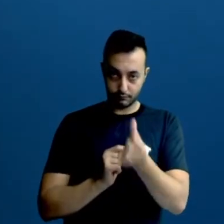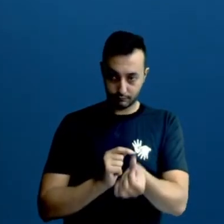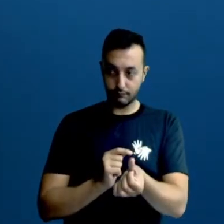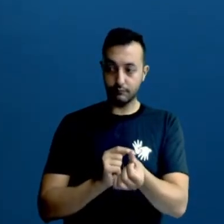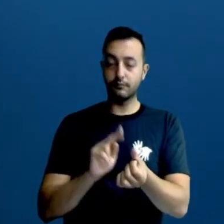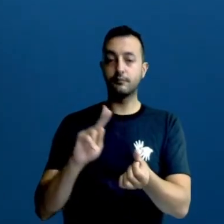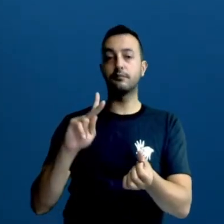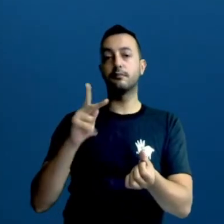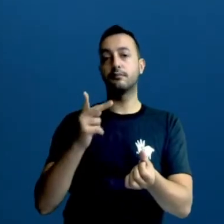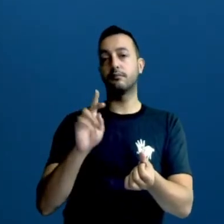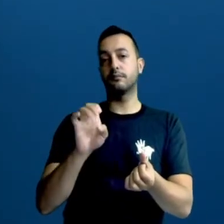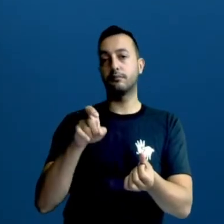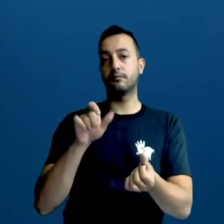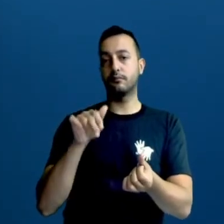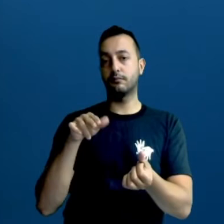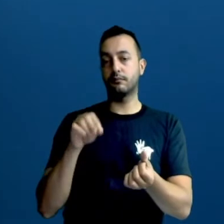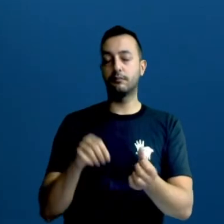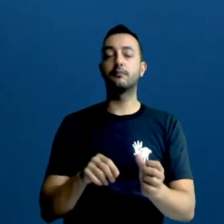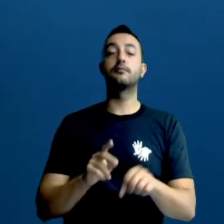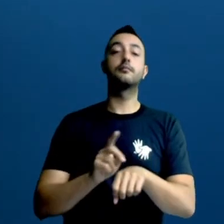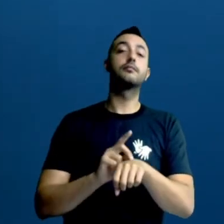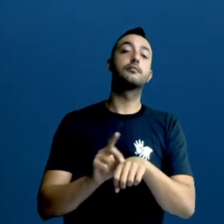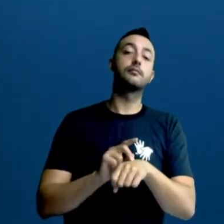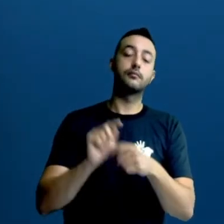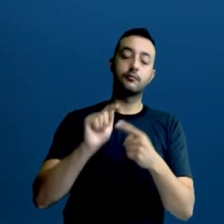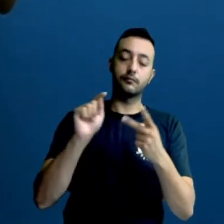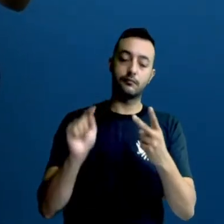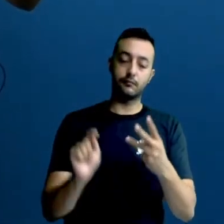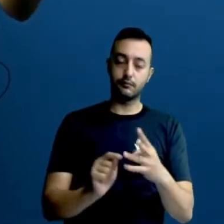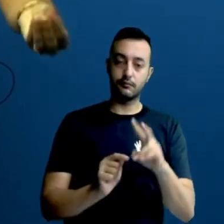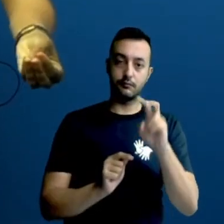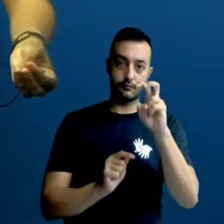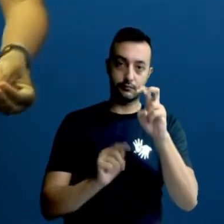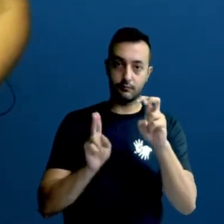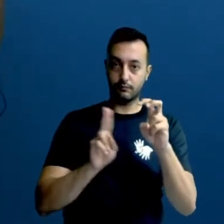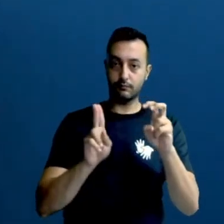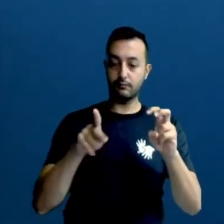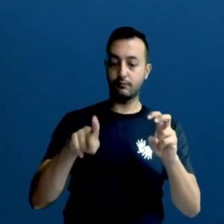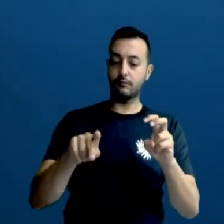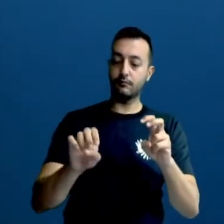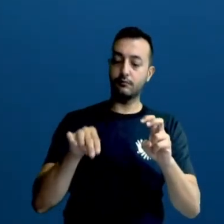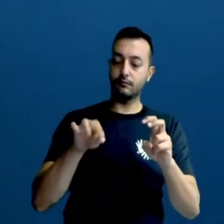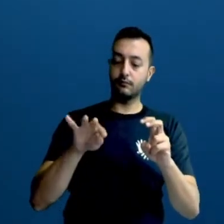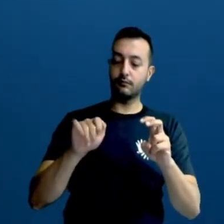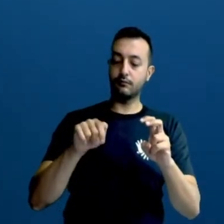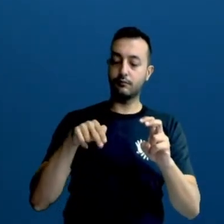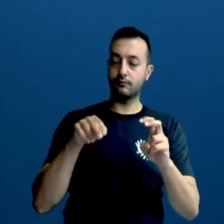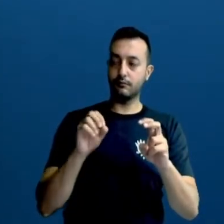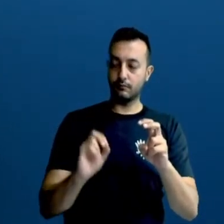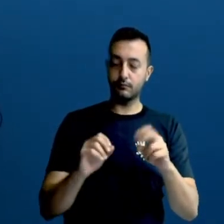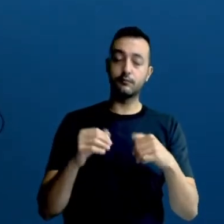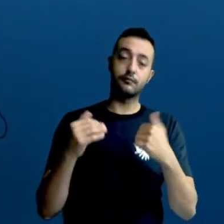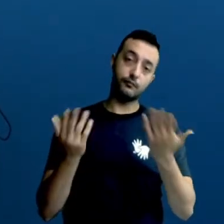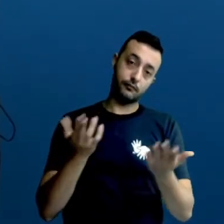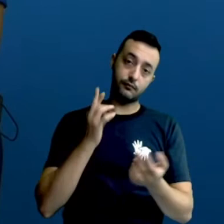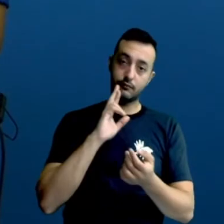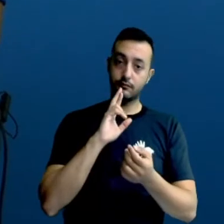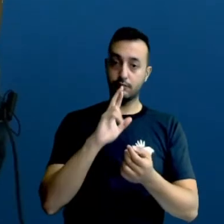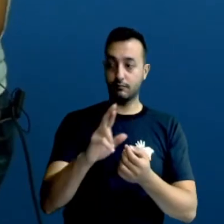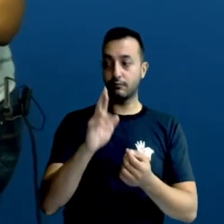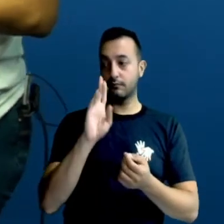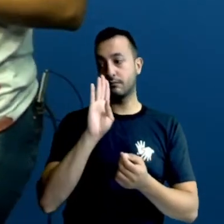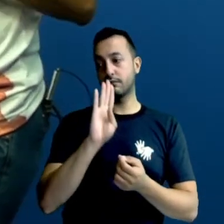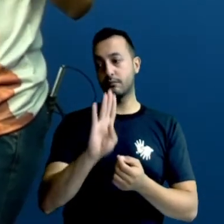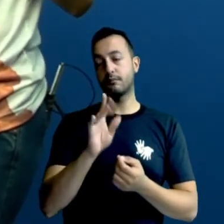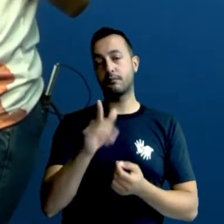hexágono. A parte preta, que tem 5 lados, pentágono. Então, entre as respostas, letra